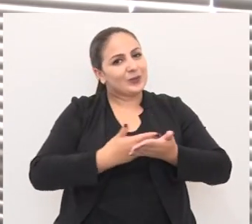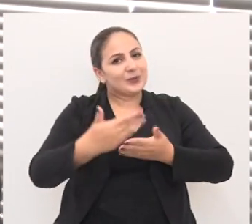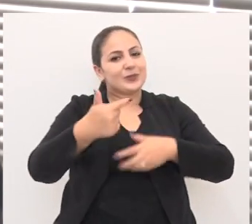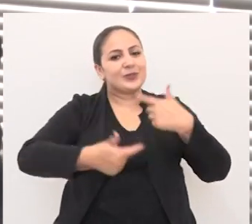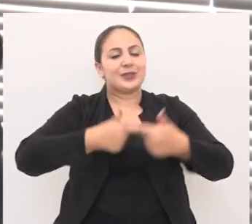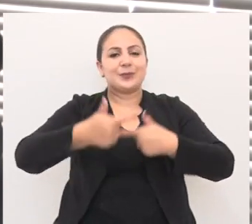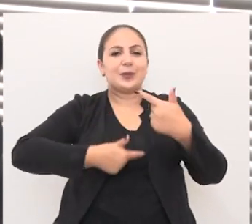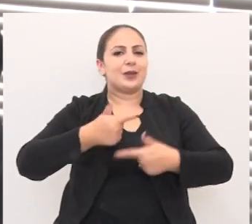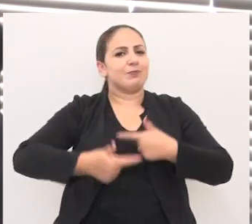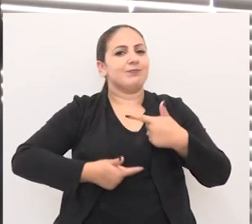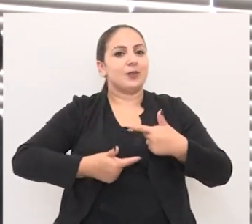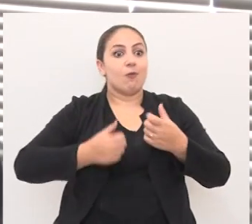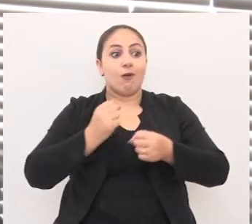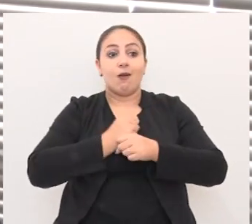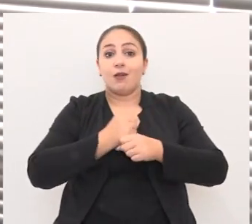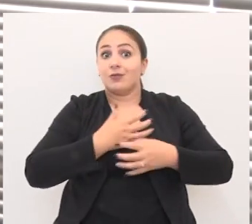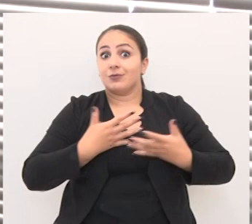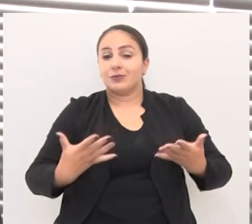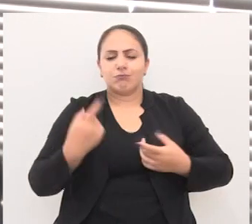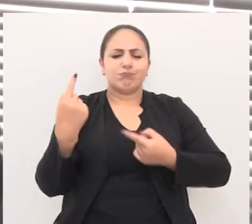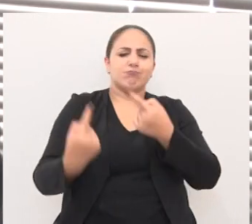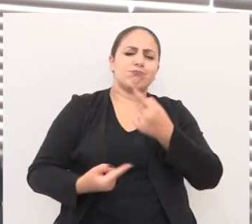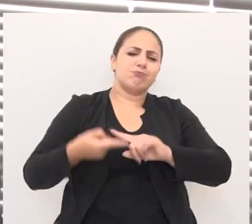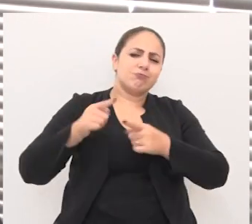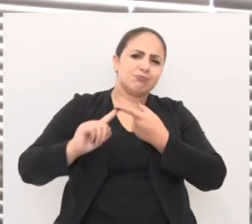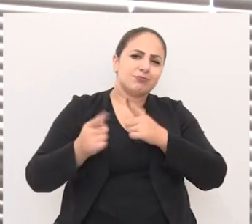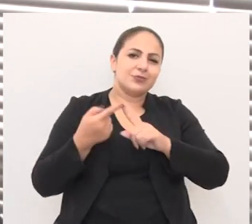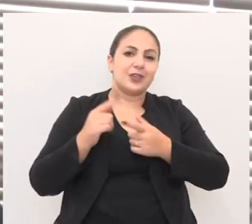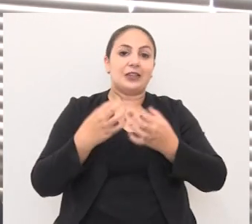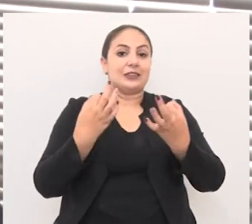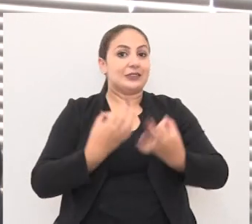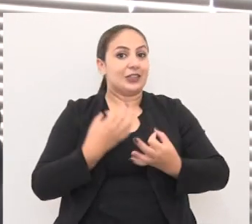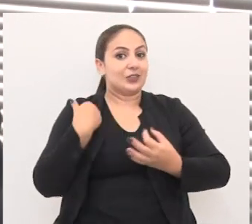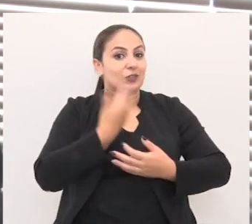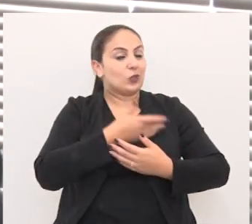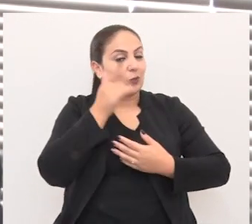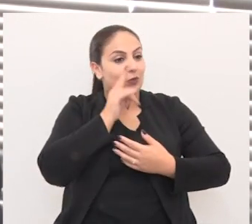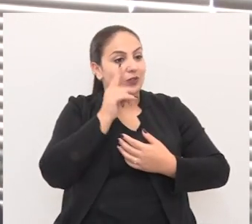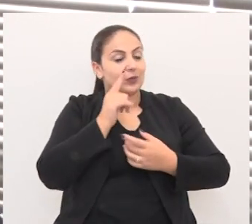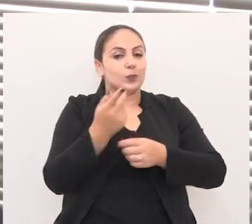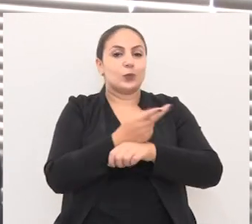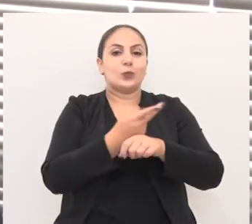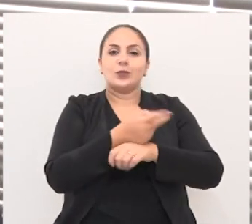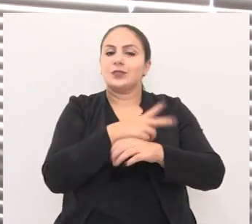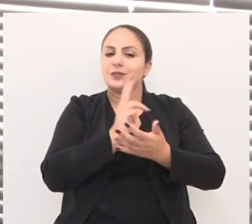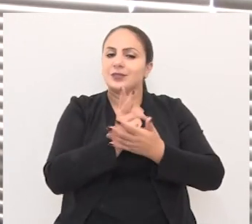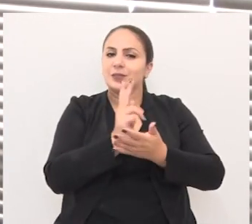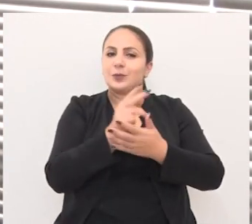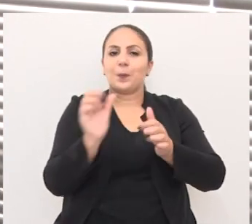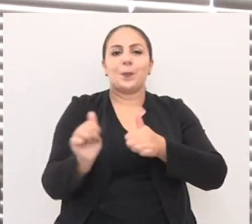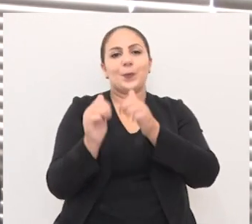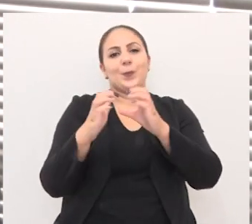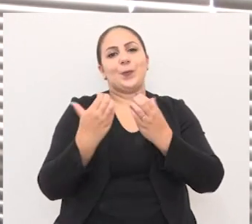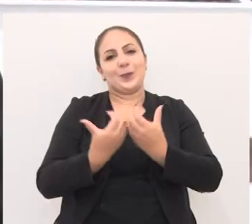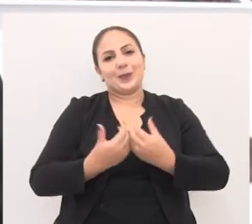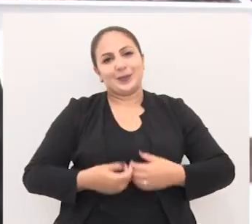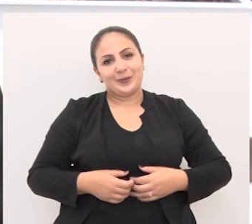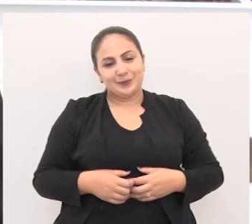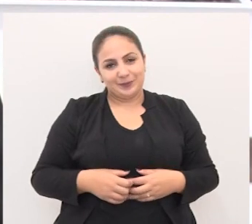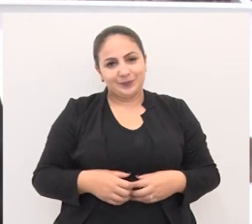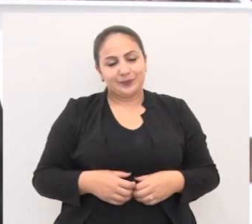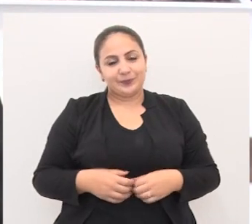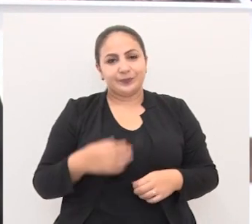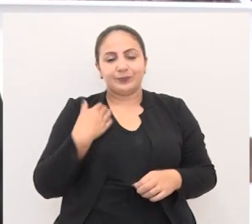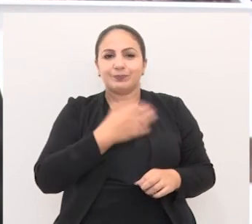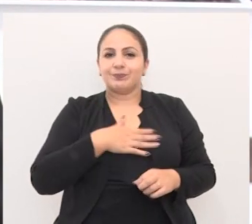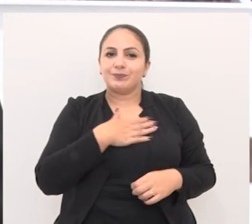um grande ano aí, com muitos debates, com certeza, para nós buscar sempre o melhor para a comunidade. Para nós é